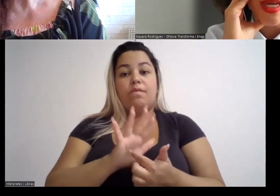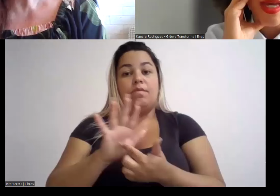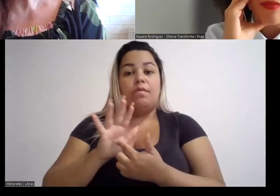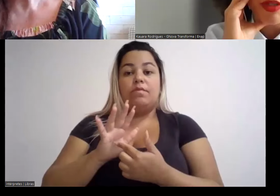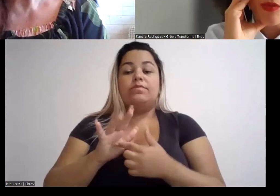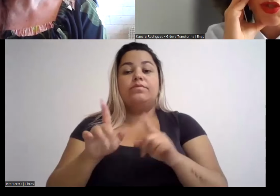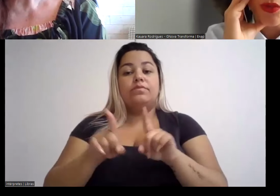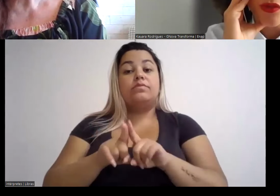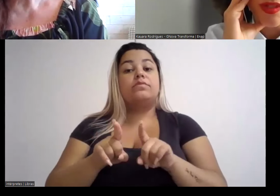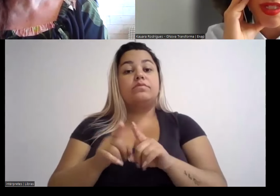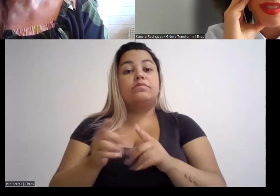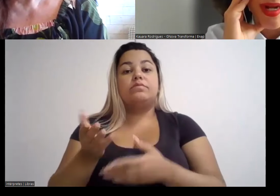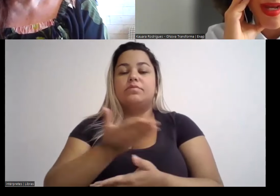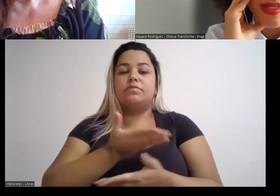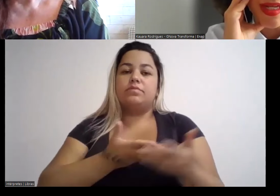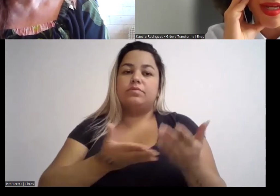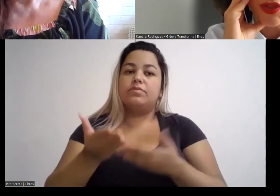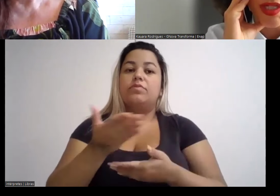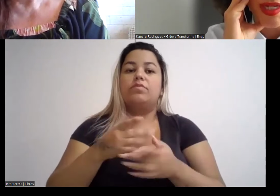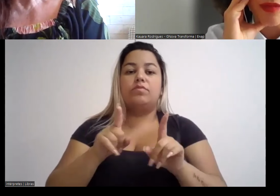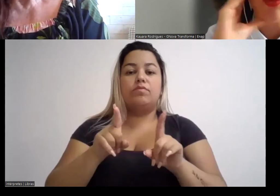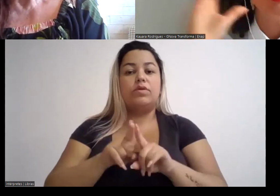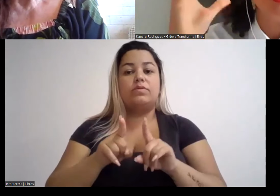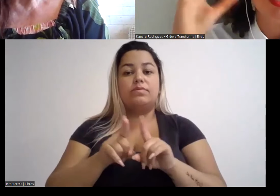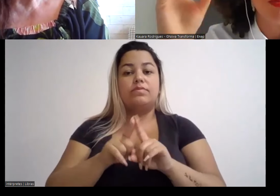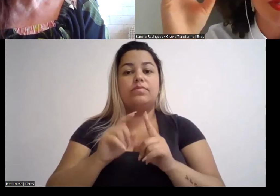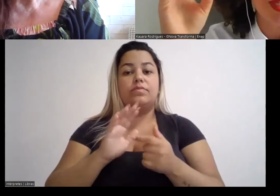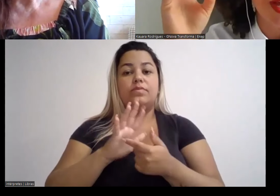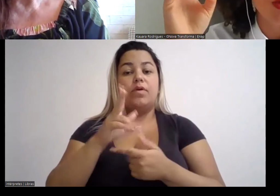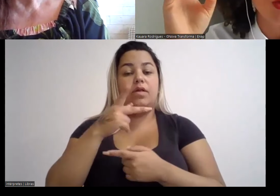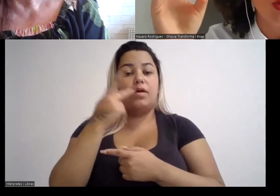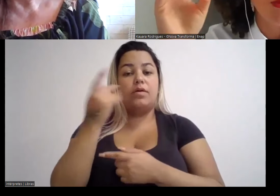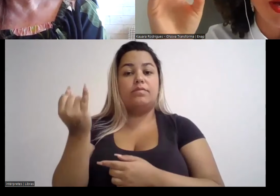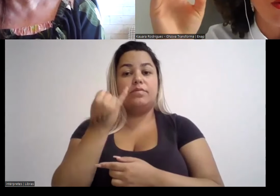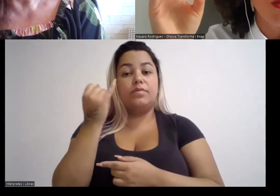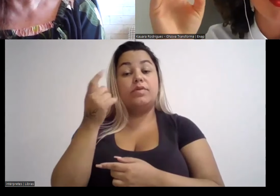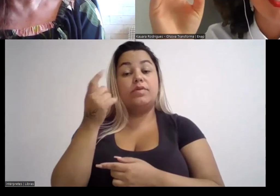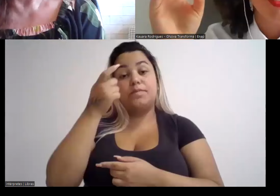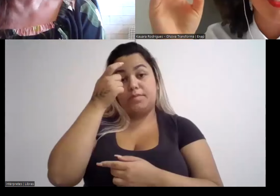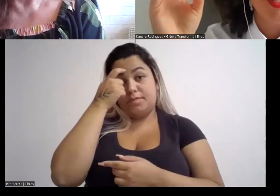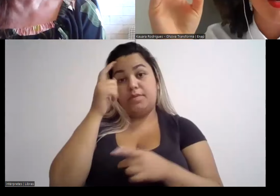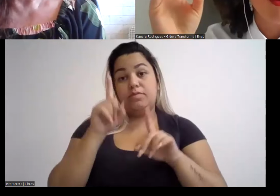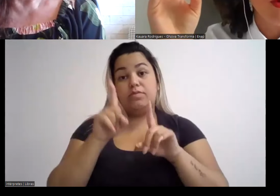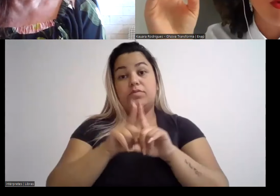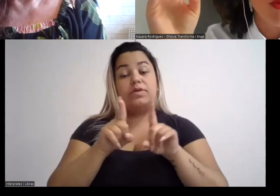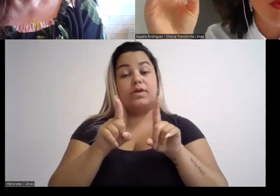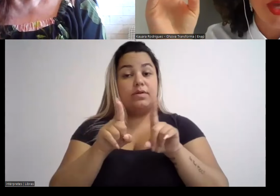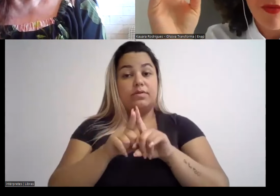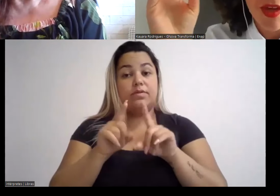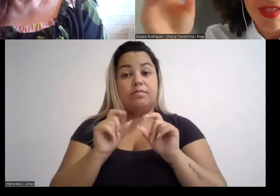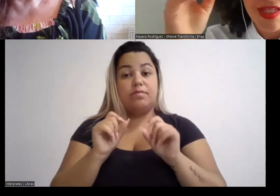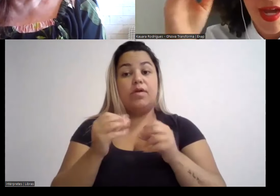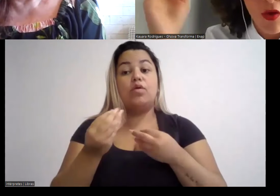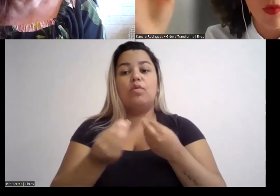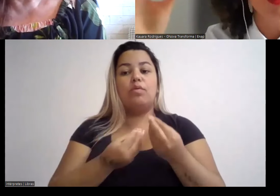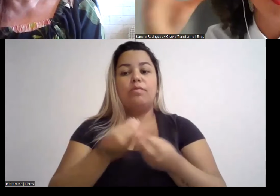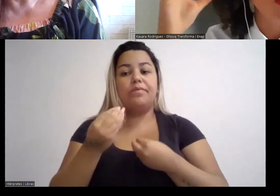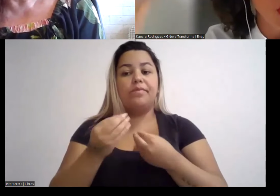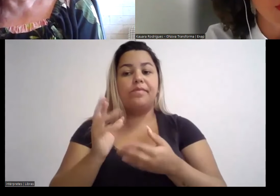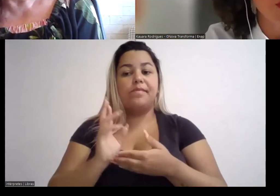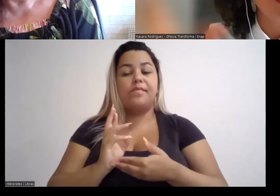né? Principalmente quando você traz, Cláudia, a importância de se pensar o Sul Global como